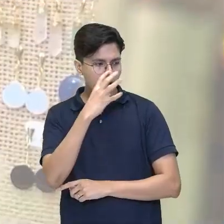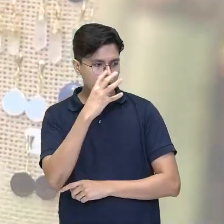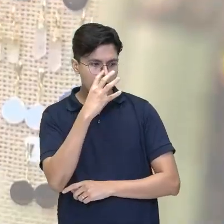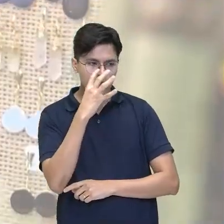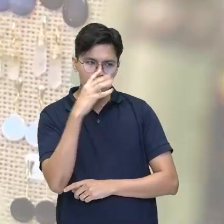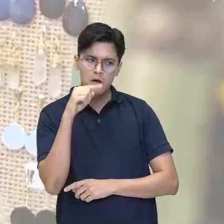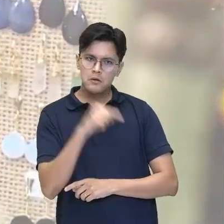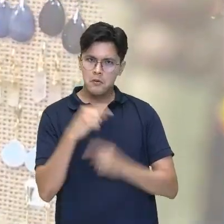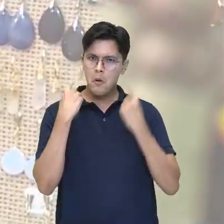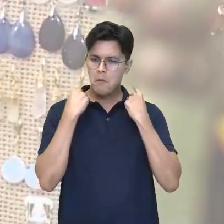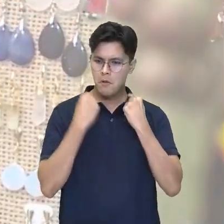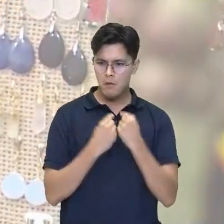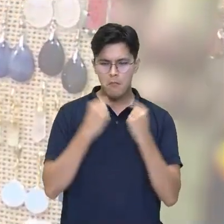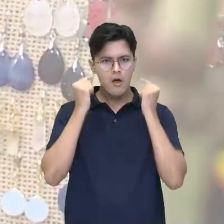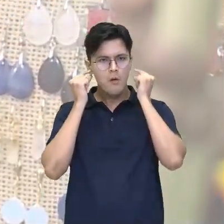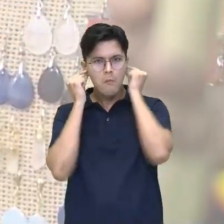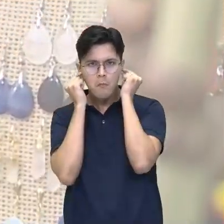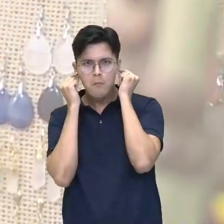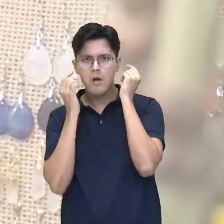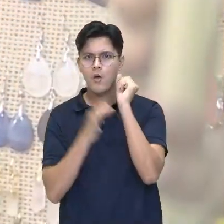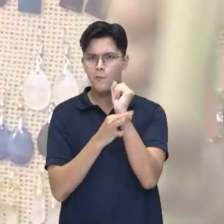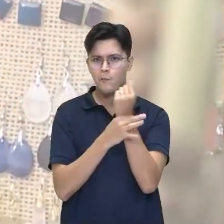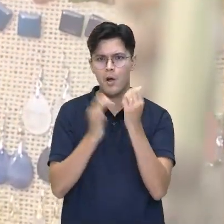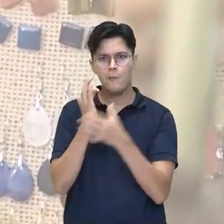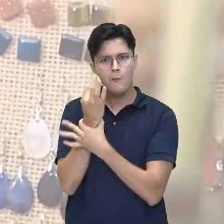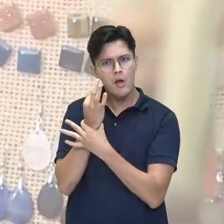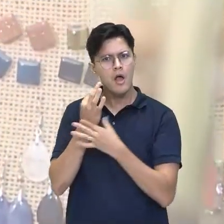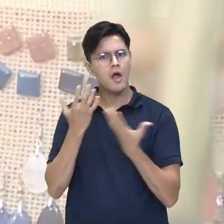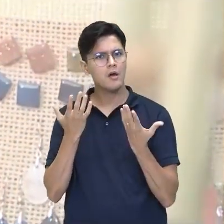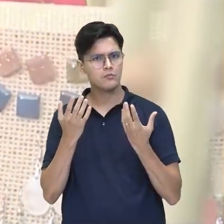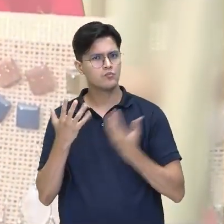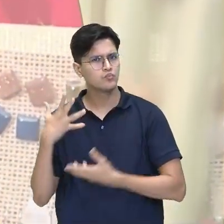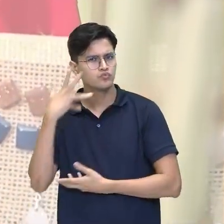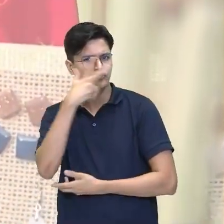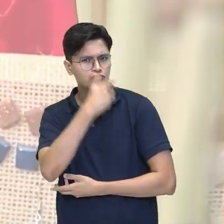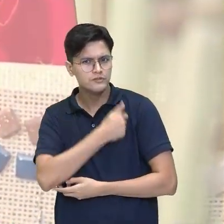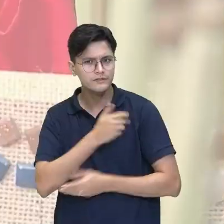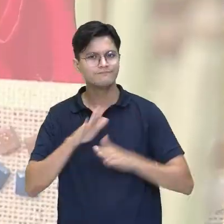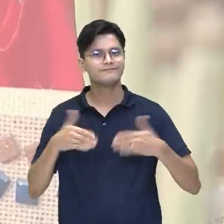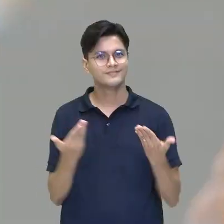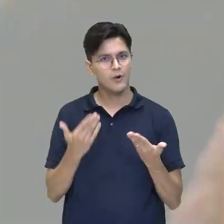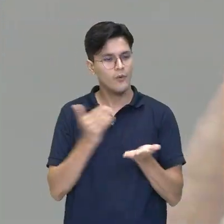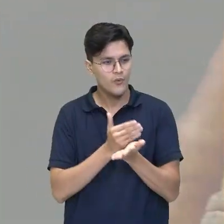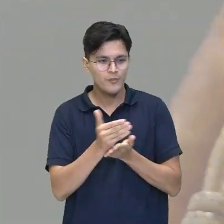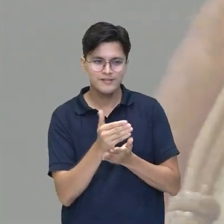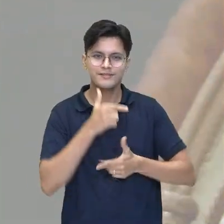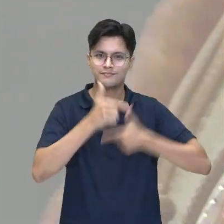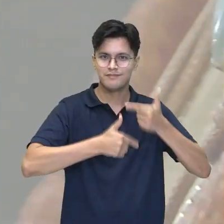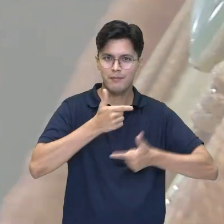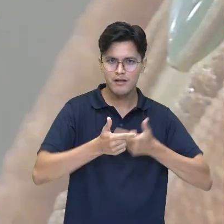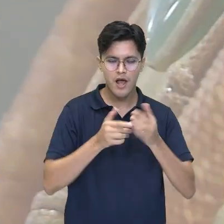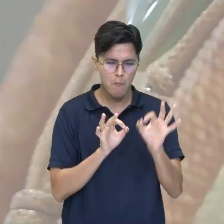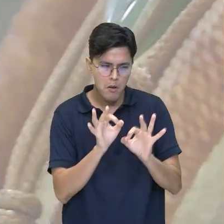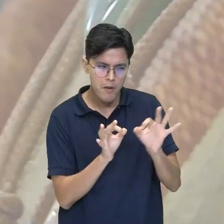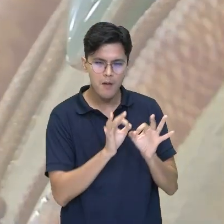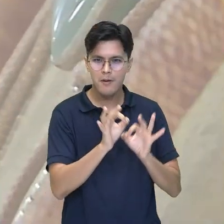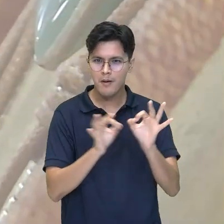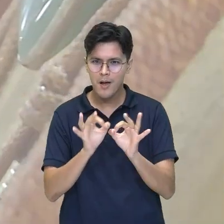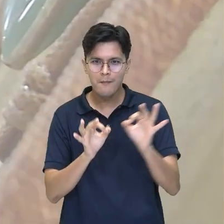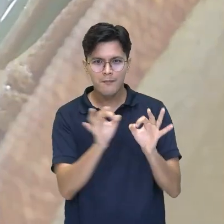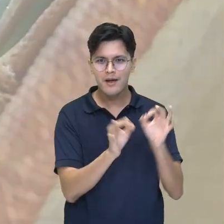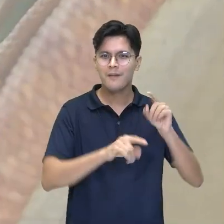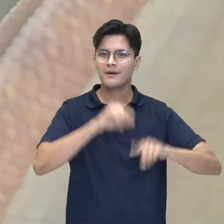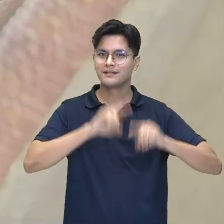Eu comecei a fabricar mais peças, criar coleções, e aí foi como tudo começou. Eu trabalho com fibra de